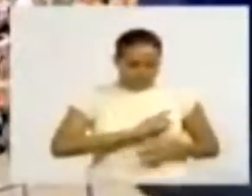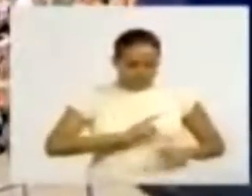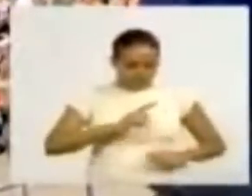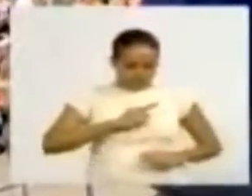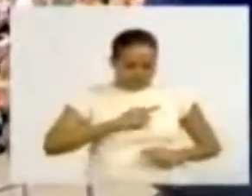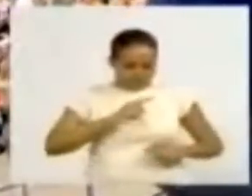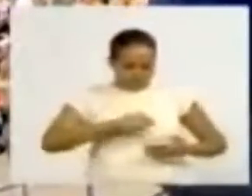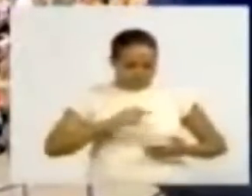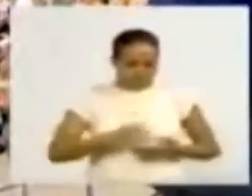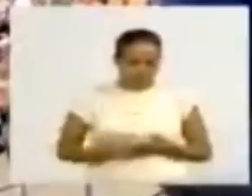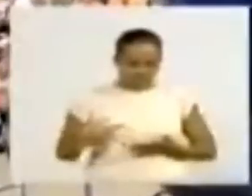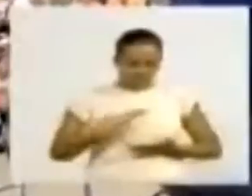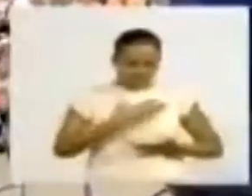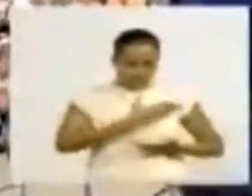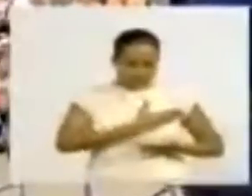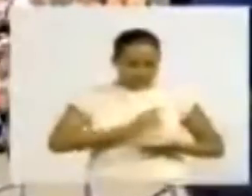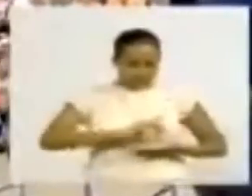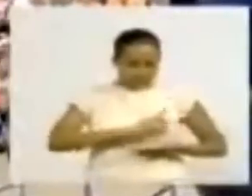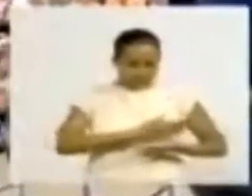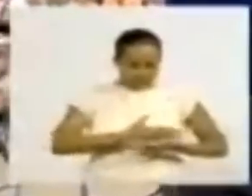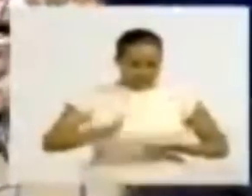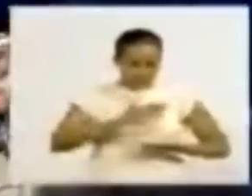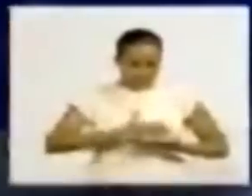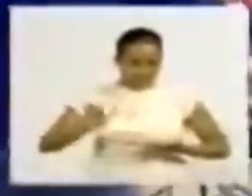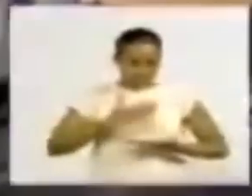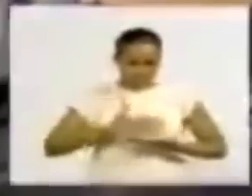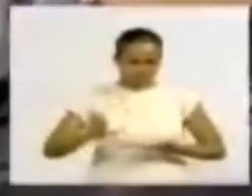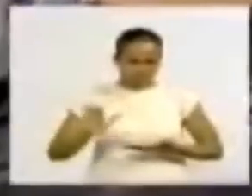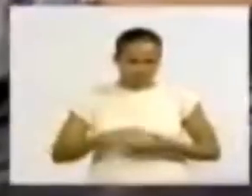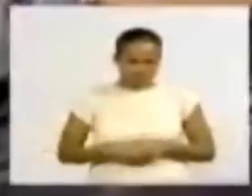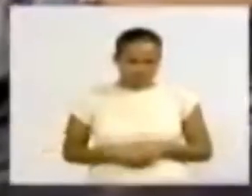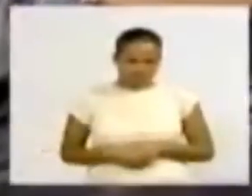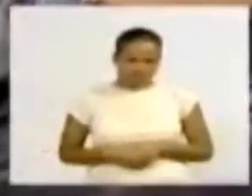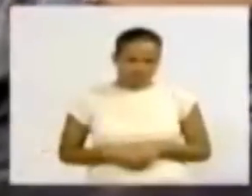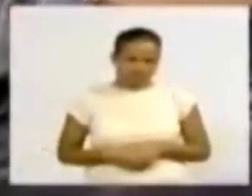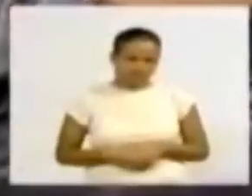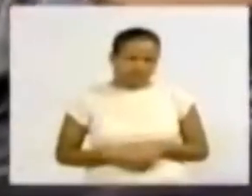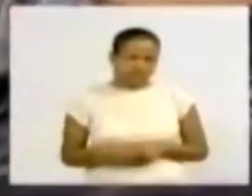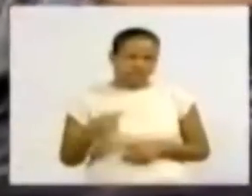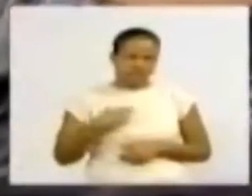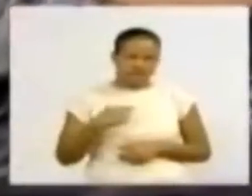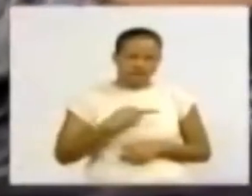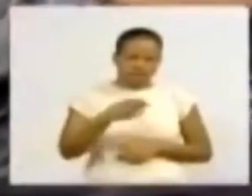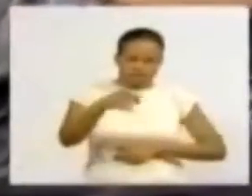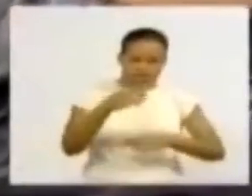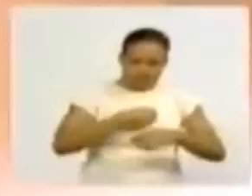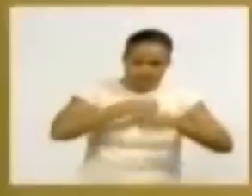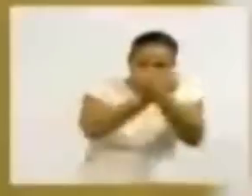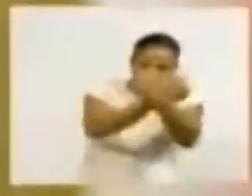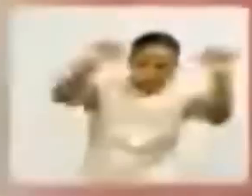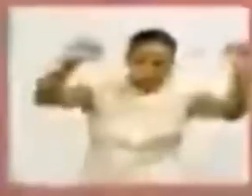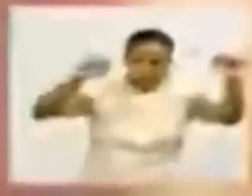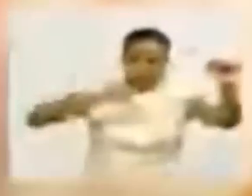pela falta de amor que o pecado coloca dentro de nós. Eu não tenho, eu não posso libertar você do seu